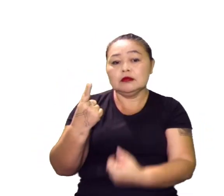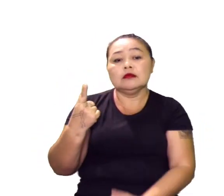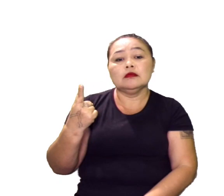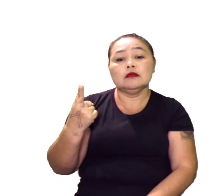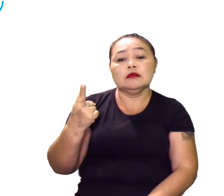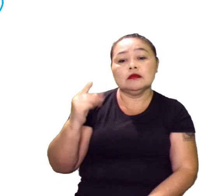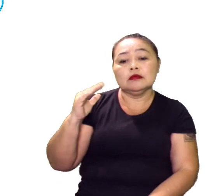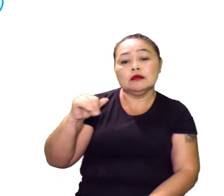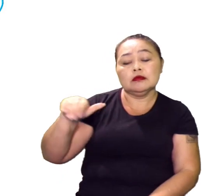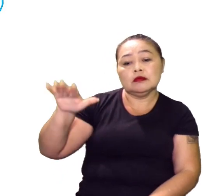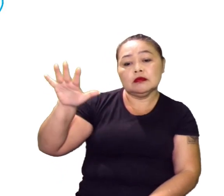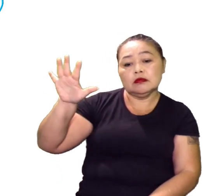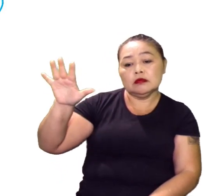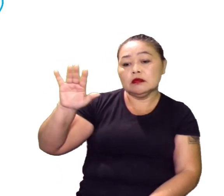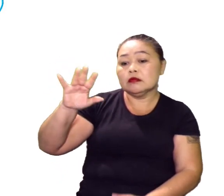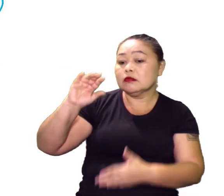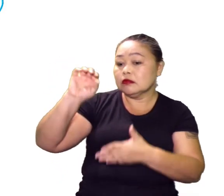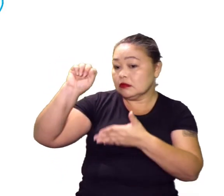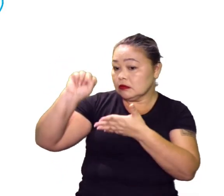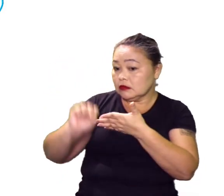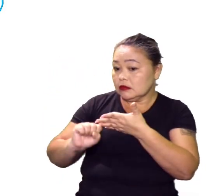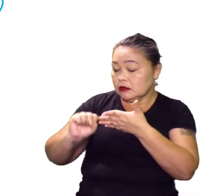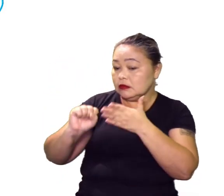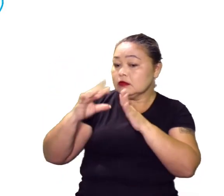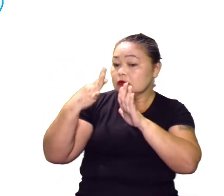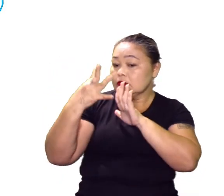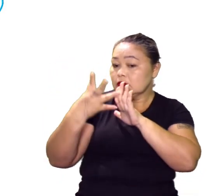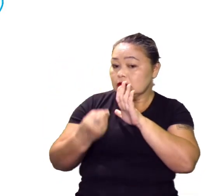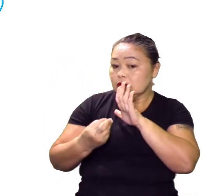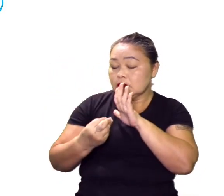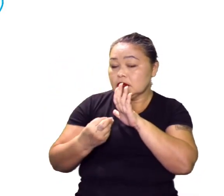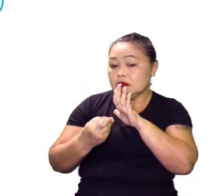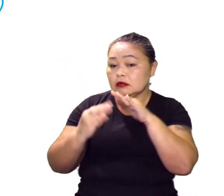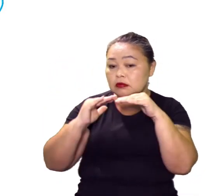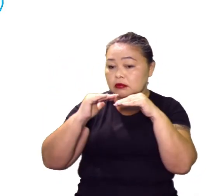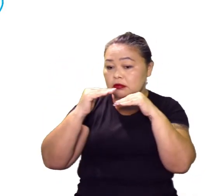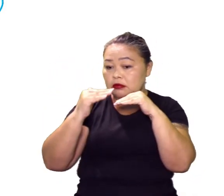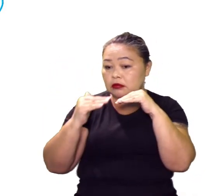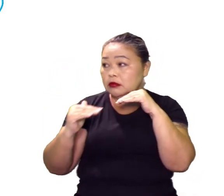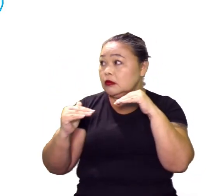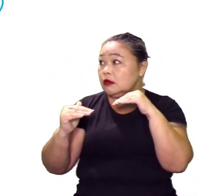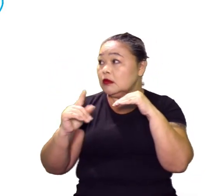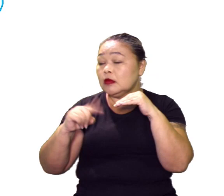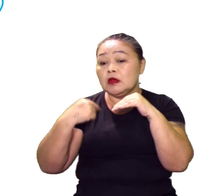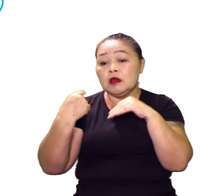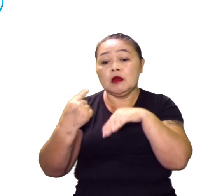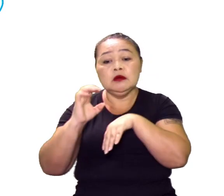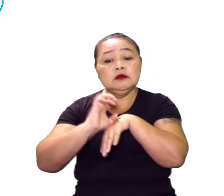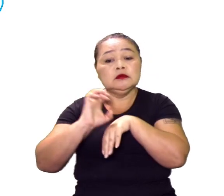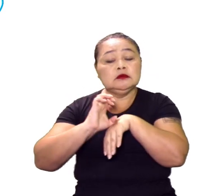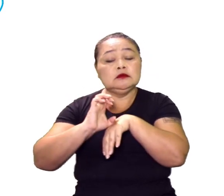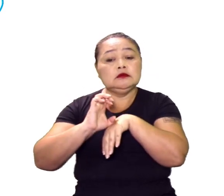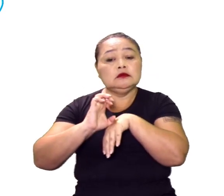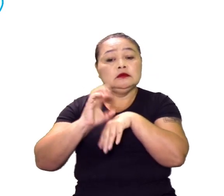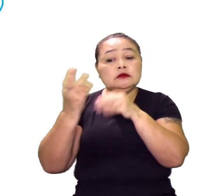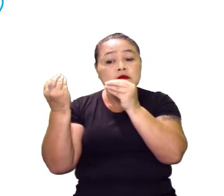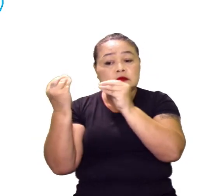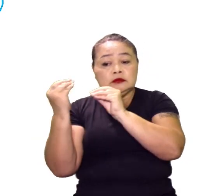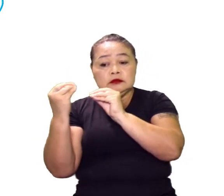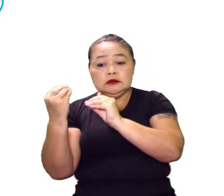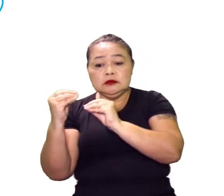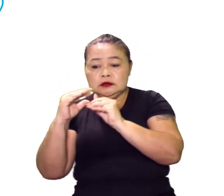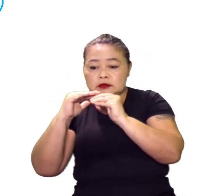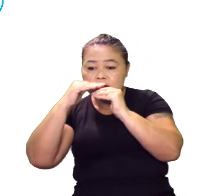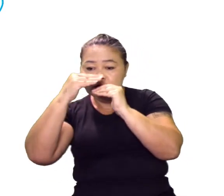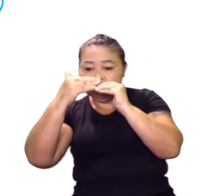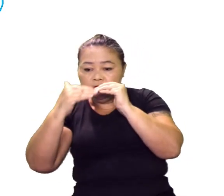Os planaltos dissecados do sul da Amazônia é um outro relevo aqui no nosso estado. E elas representam um agrupamento de